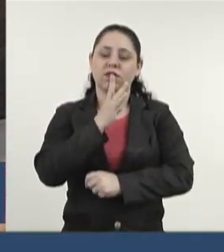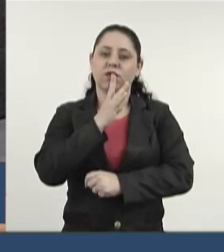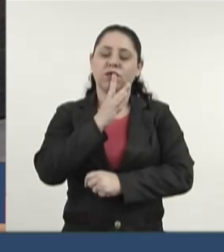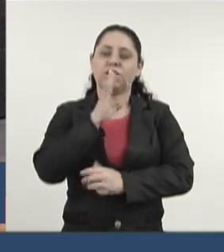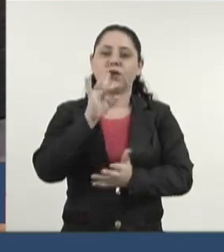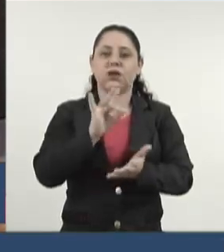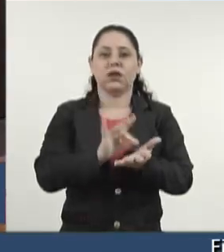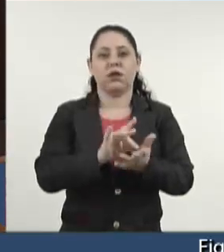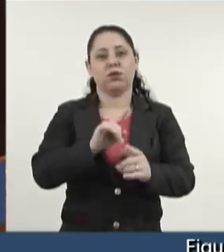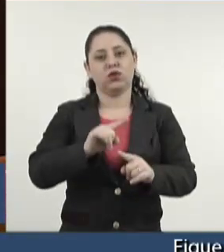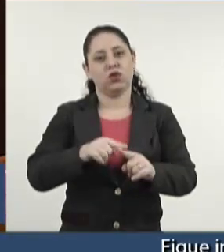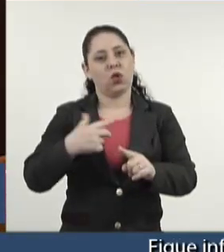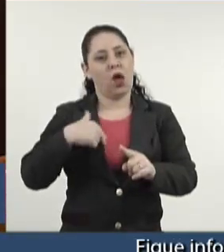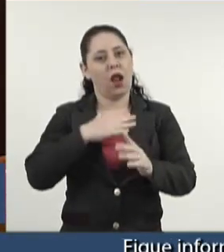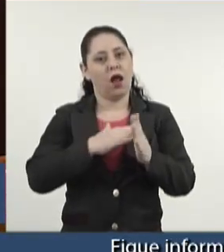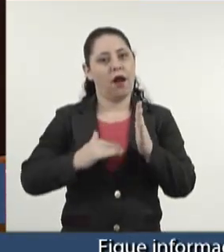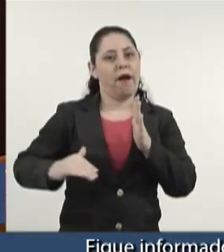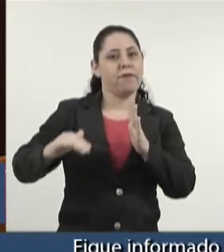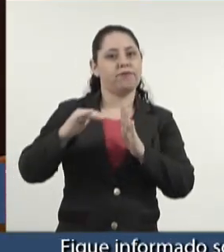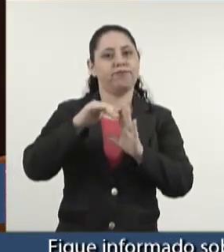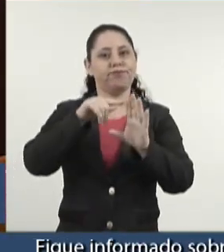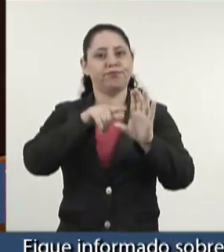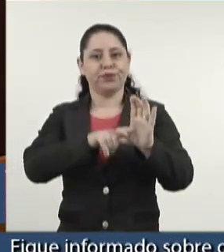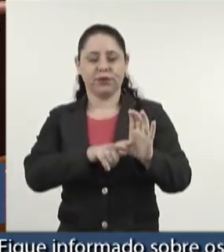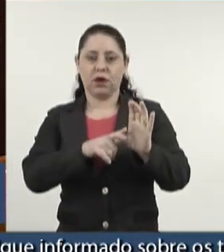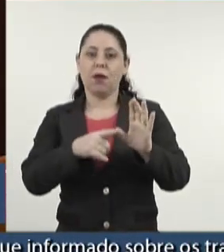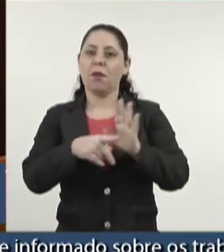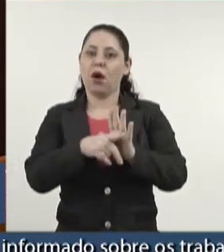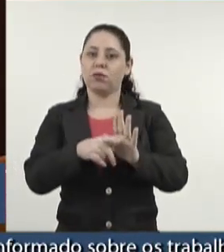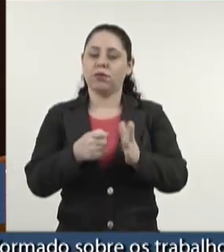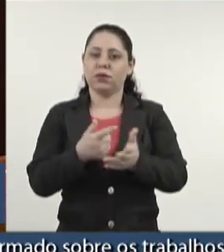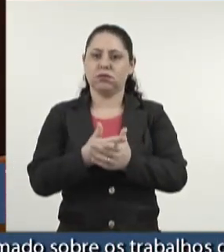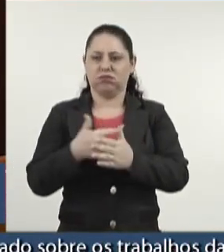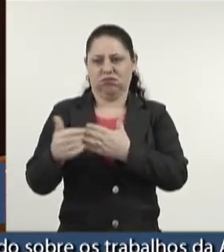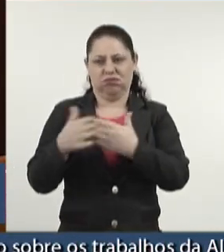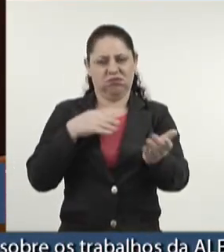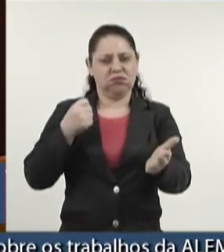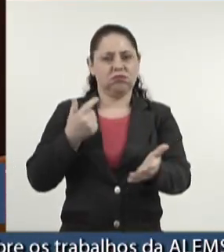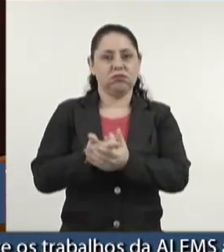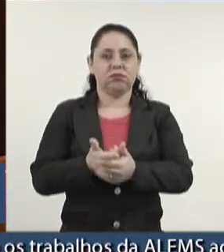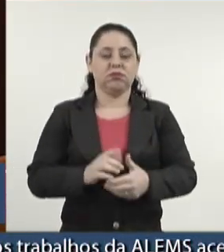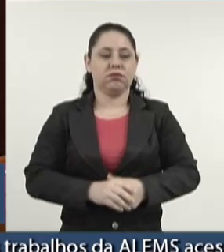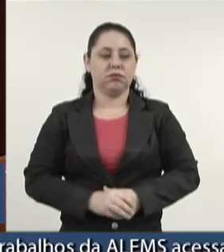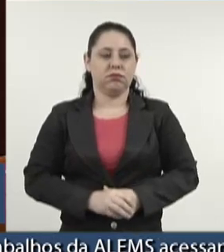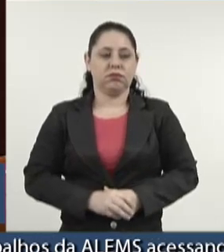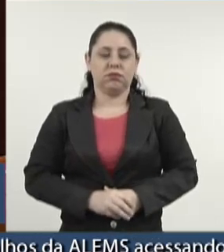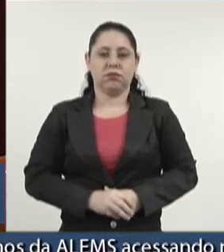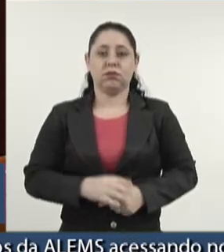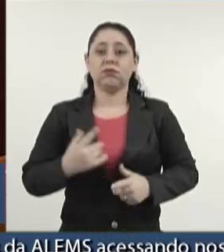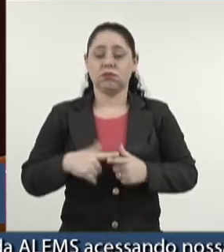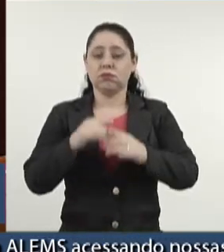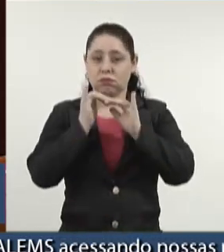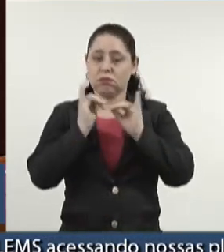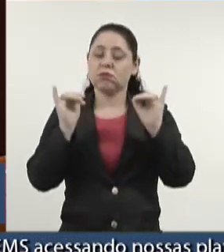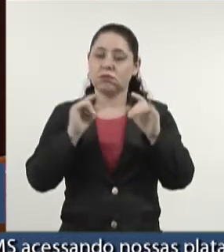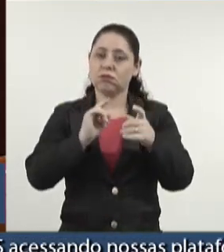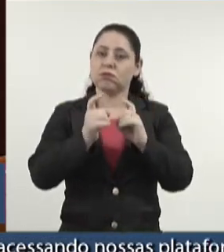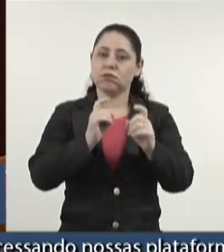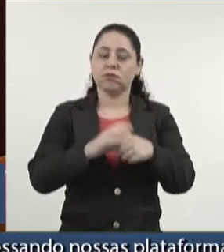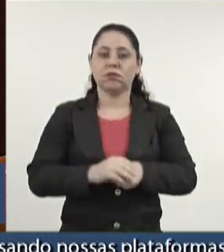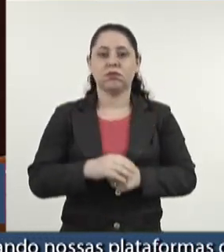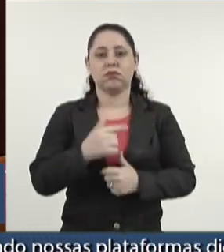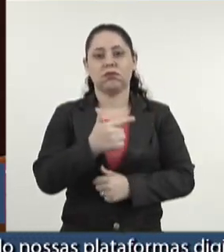motivos da gente estar aumentando a contribuição, independente de quem é que vai pagar. Por quê? Porque foi dito numa reunião